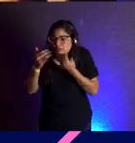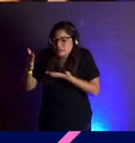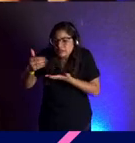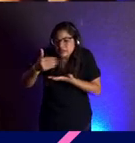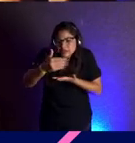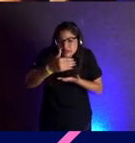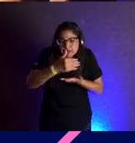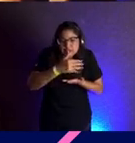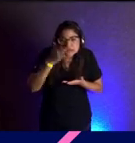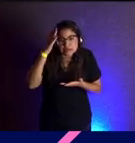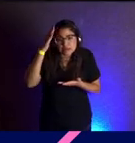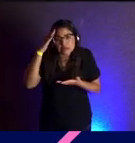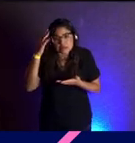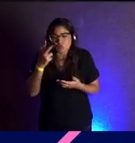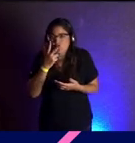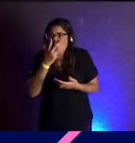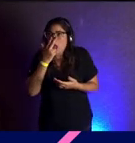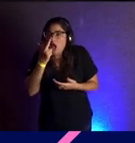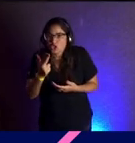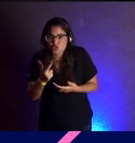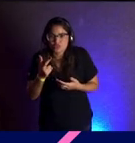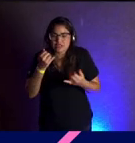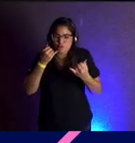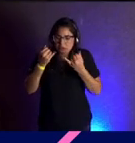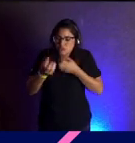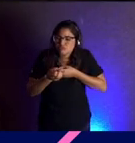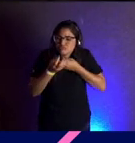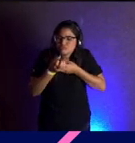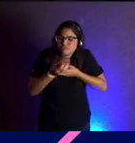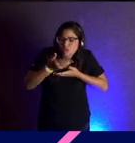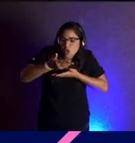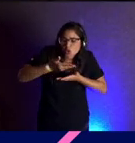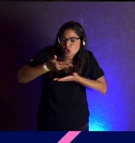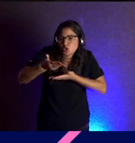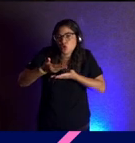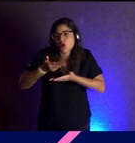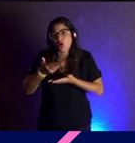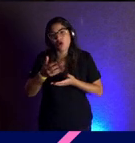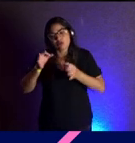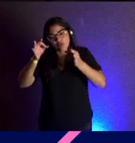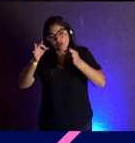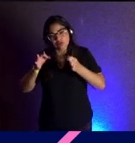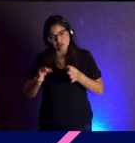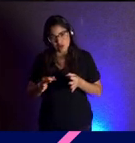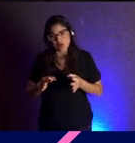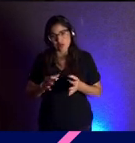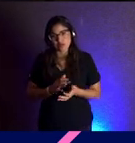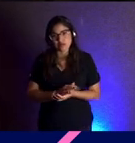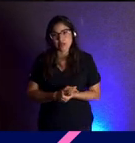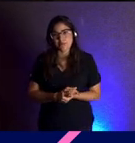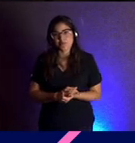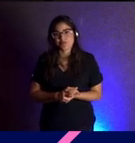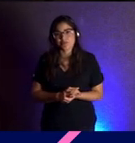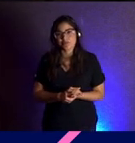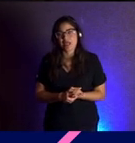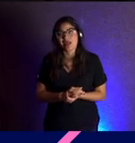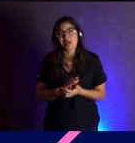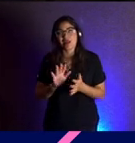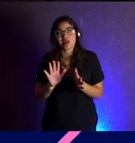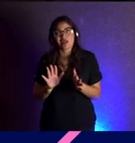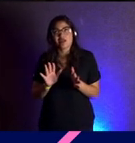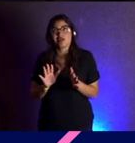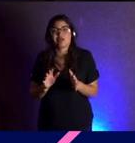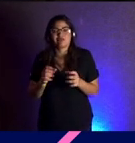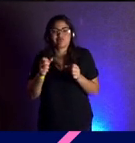essa troca, buscar informação e ser proativo no sentido de, vamos dizer, reverter